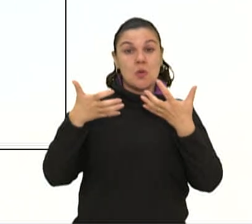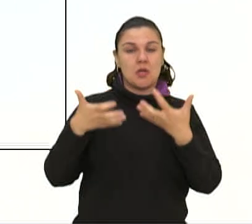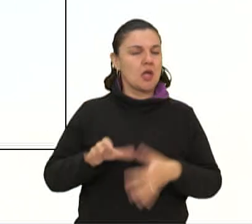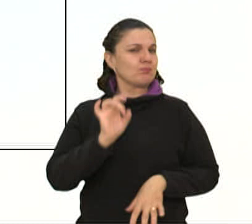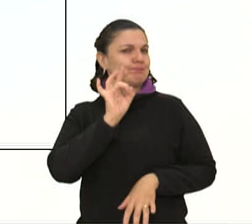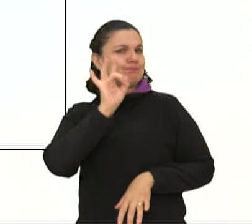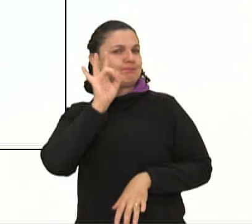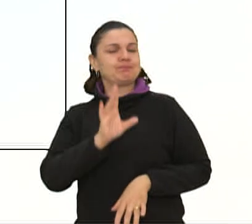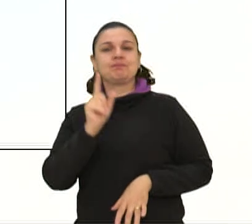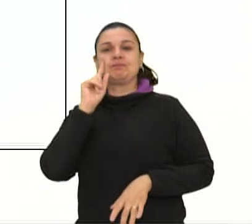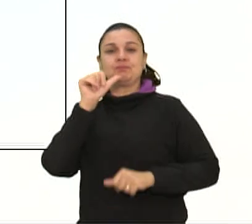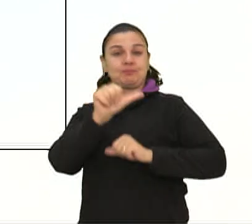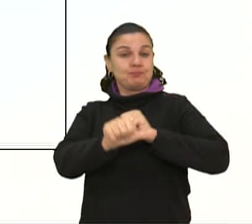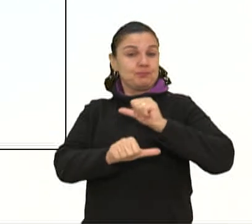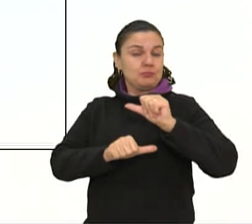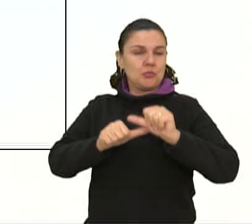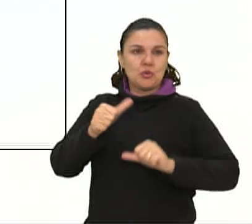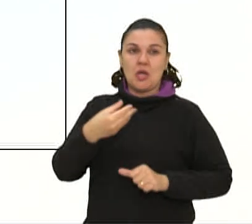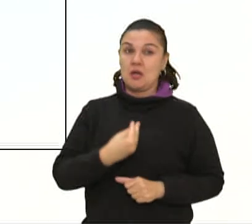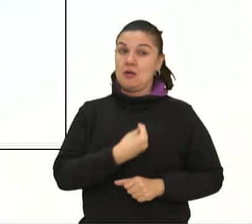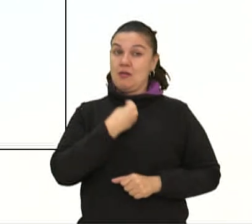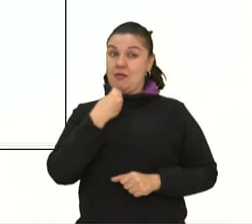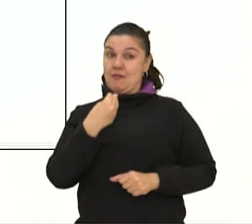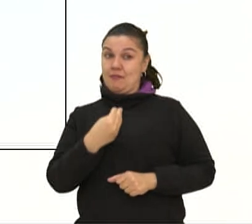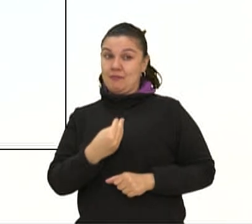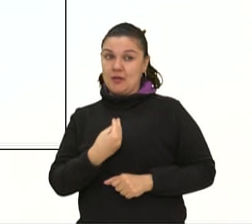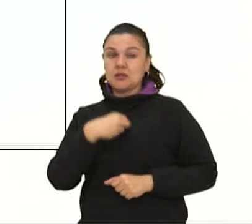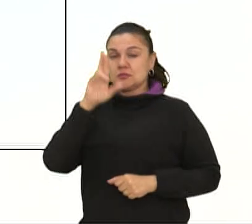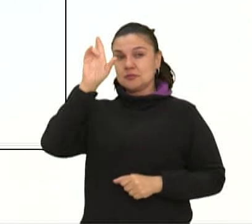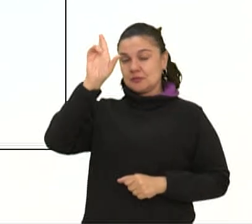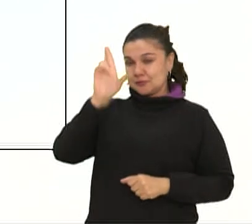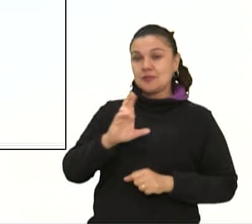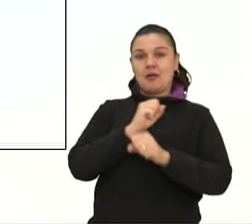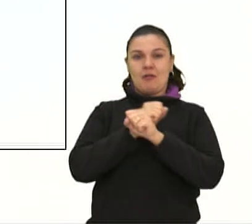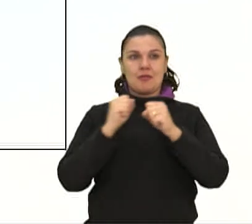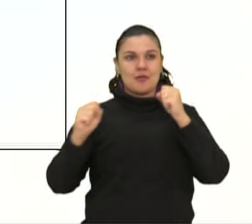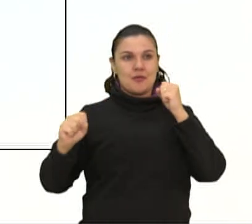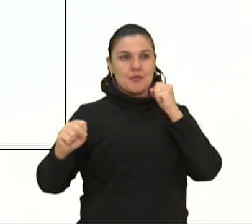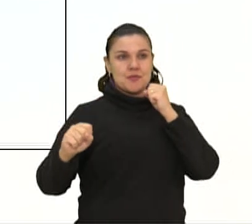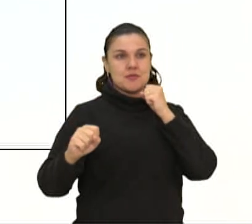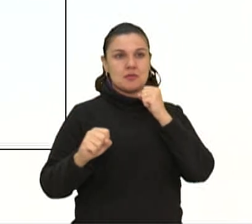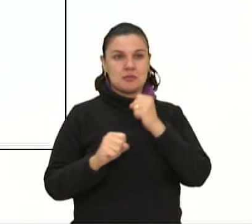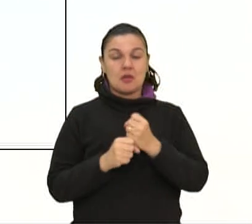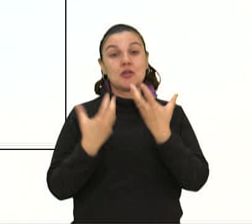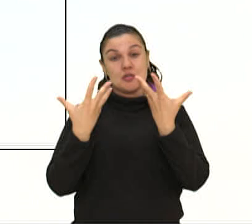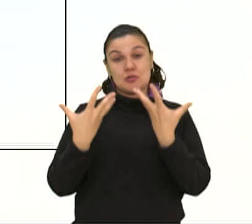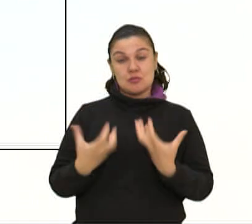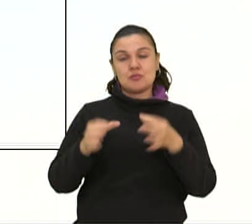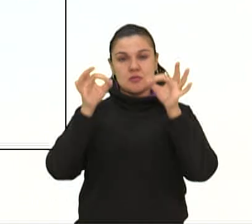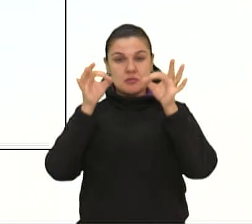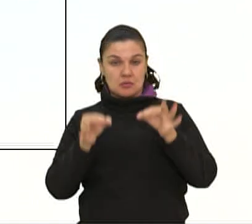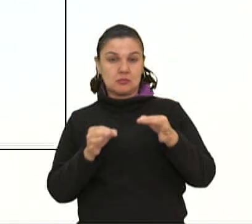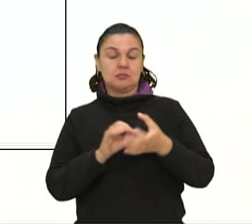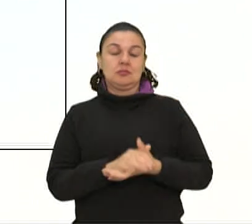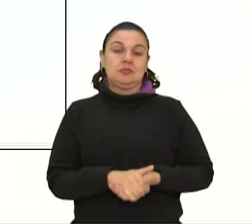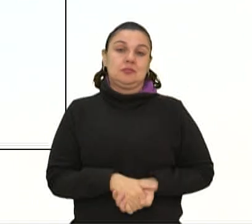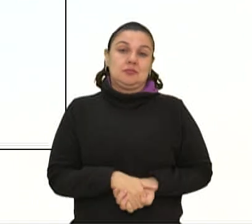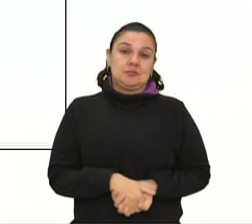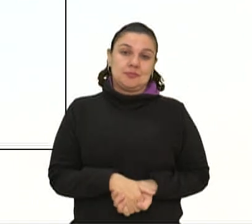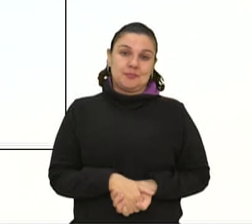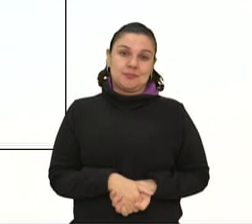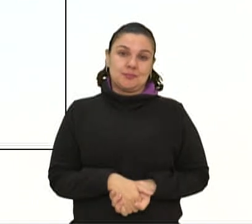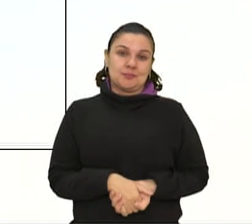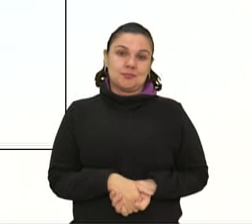Esforça-te no trabalho, não como um infeliz, nem como alguém que quer ser alvo de compaixão ou